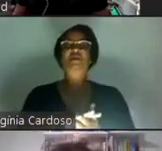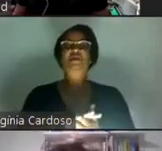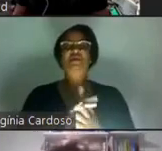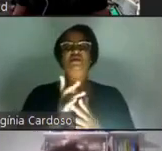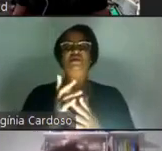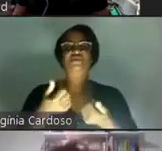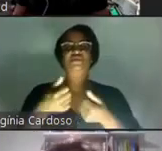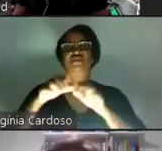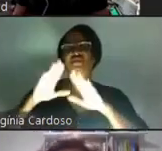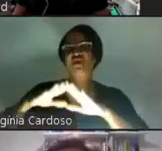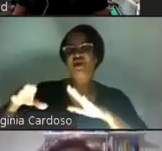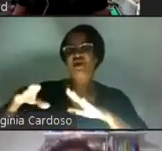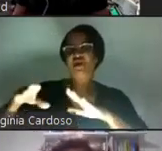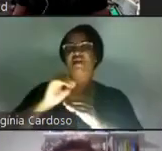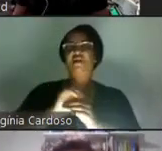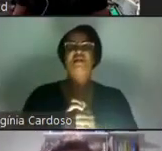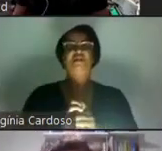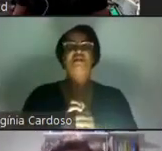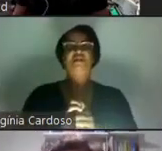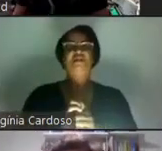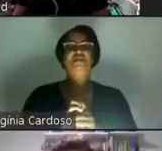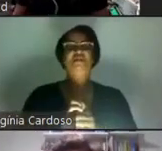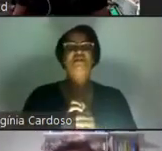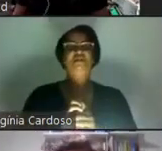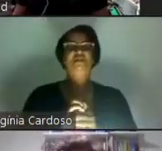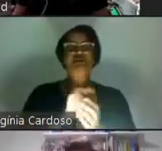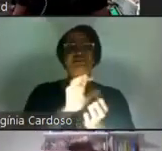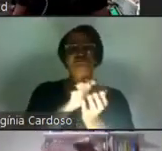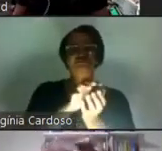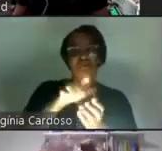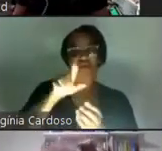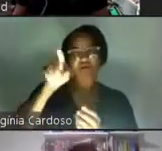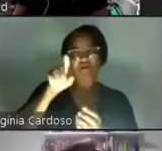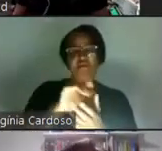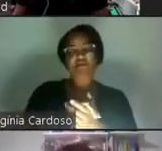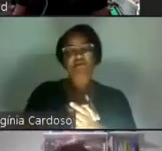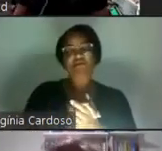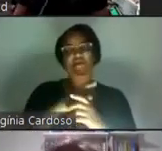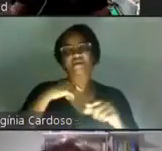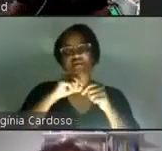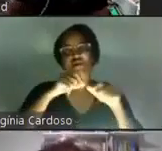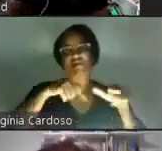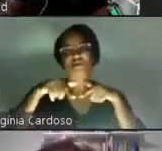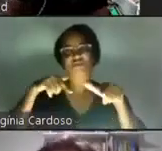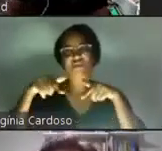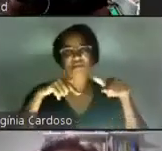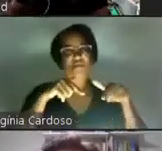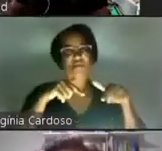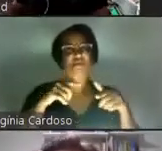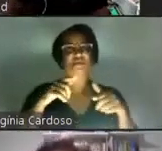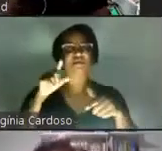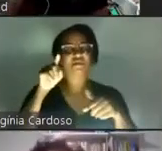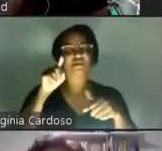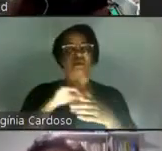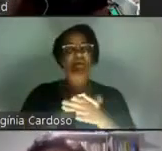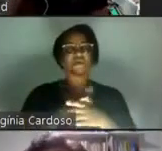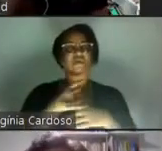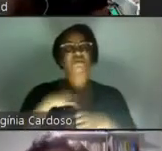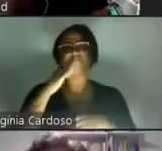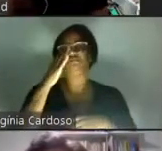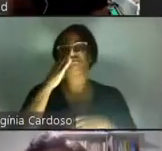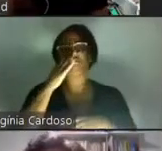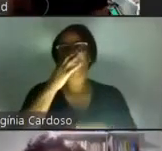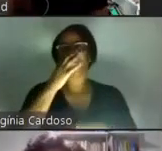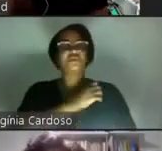Recife, em Petrolina, para Recife, estava fazendo os trabalhos por lá, e estava numa saudade danada. Aí eu disse: eu admiro a